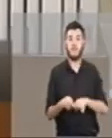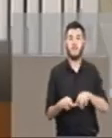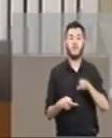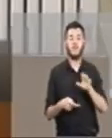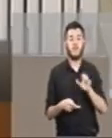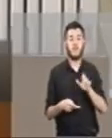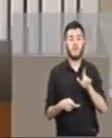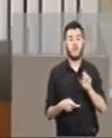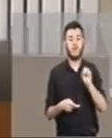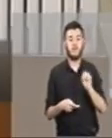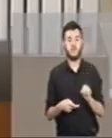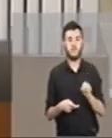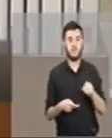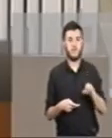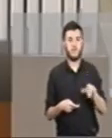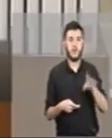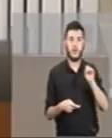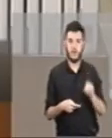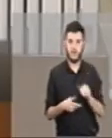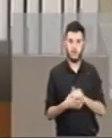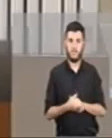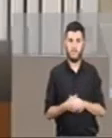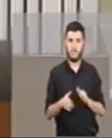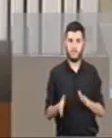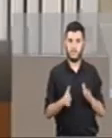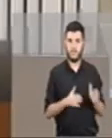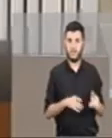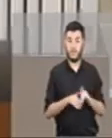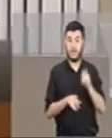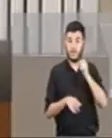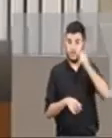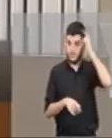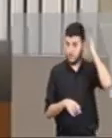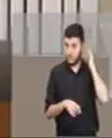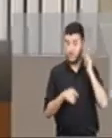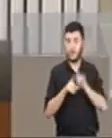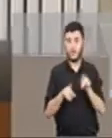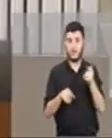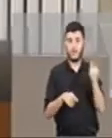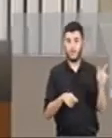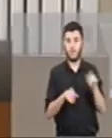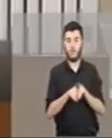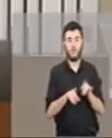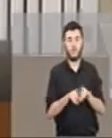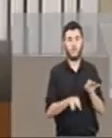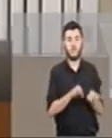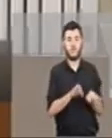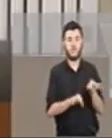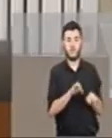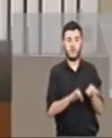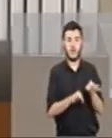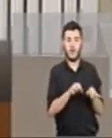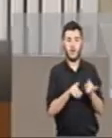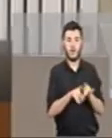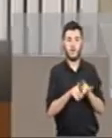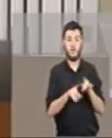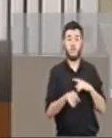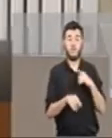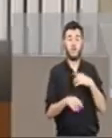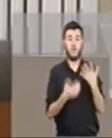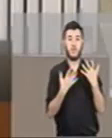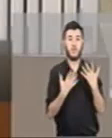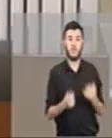julgava improcedente a reclamação. Ministros Alexandre de Moraes e os que o acompanharam julgavam procedente a reclamação em maior extensão e